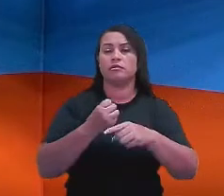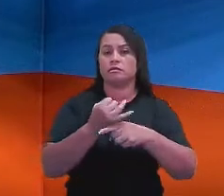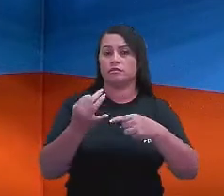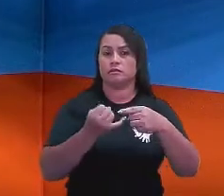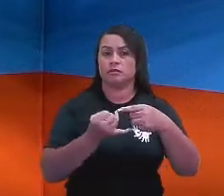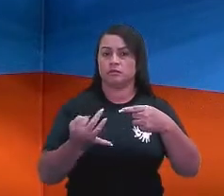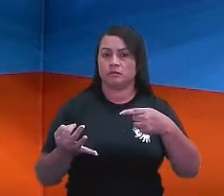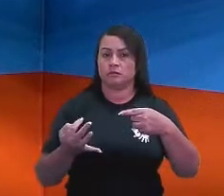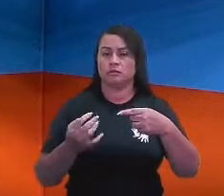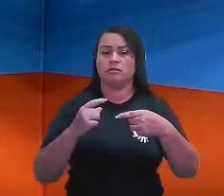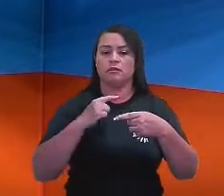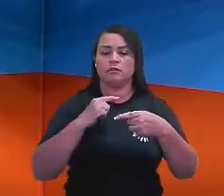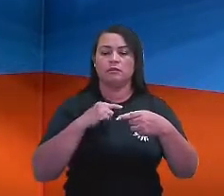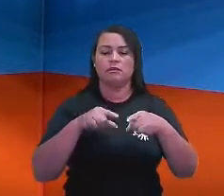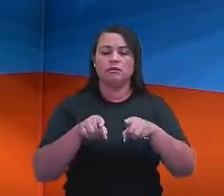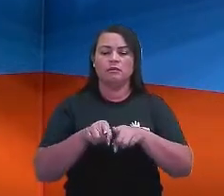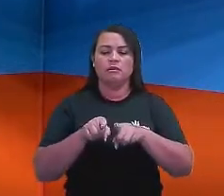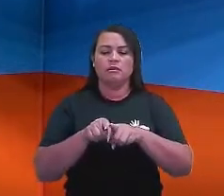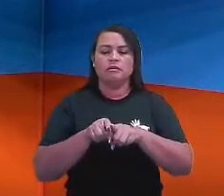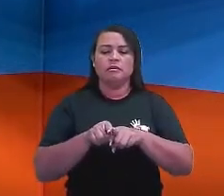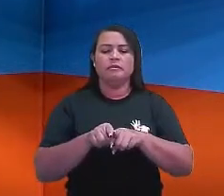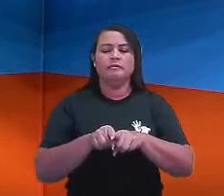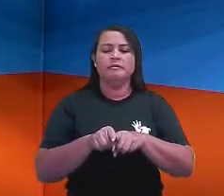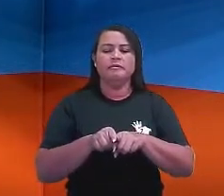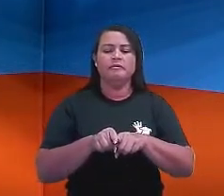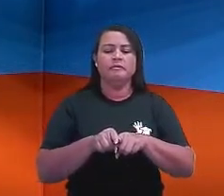relação que a fração, né,